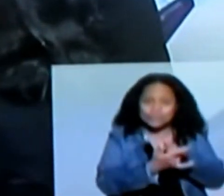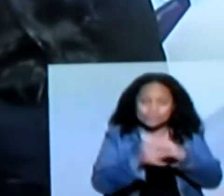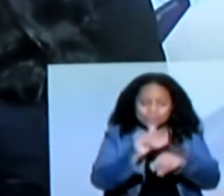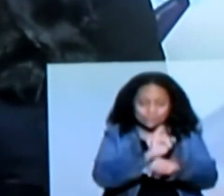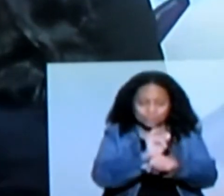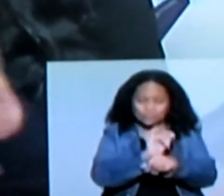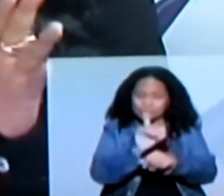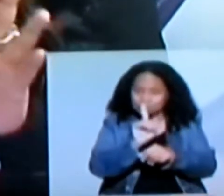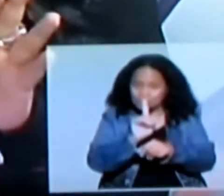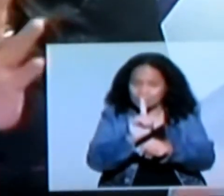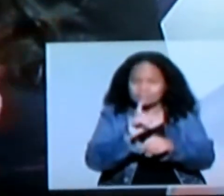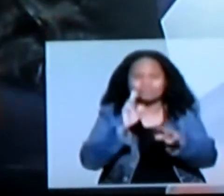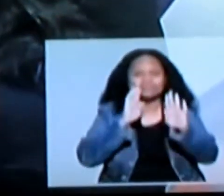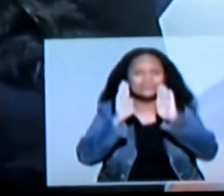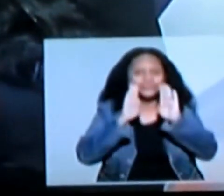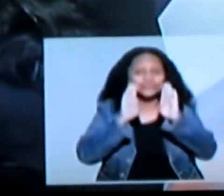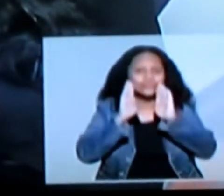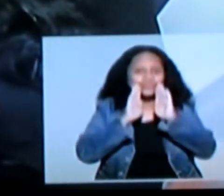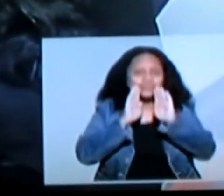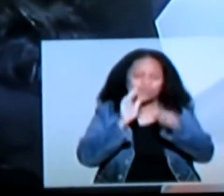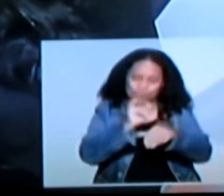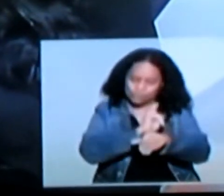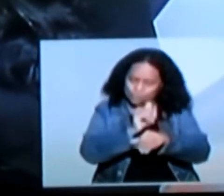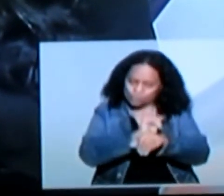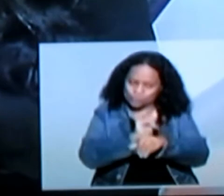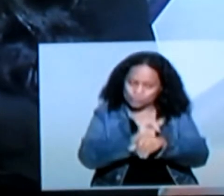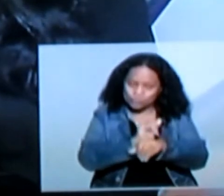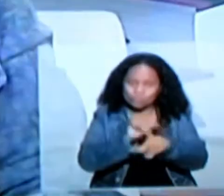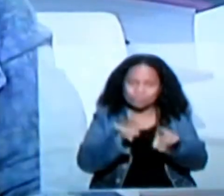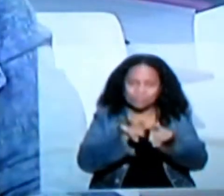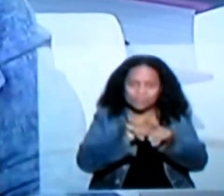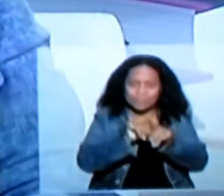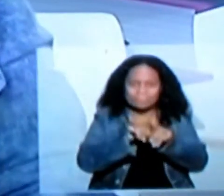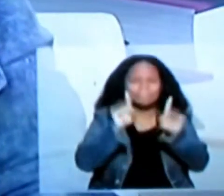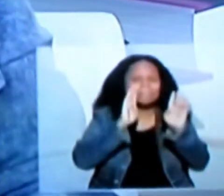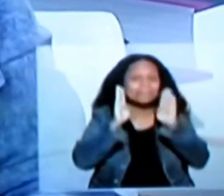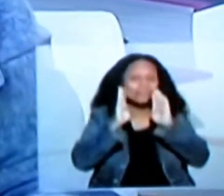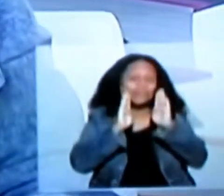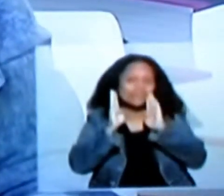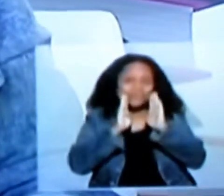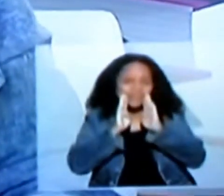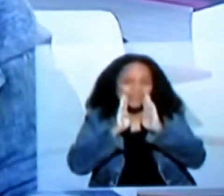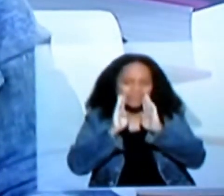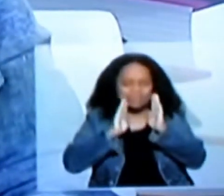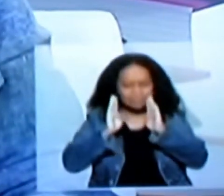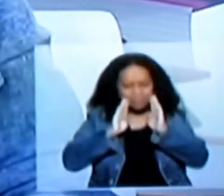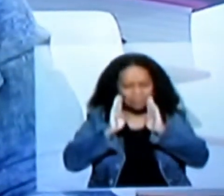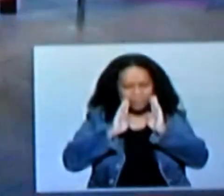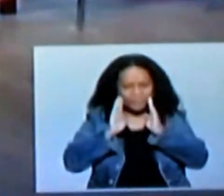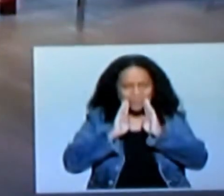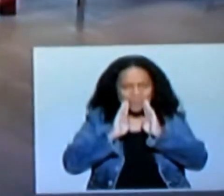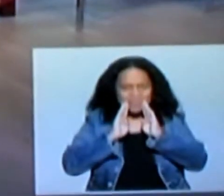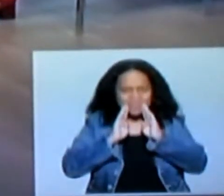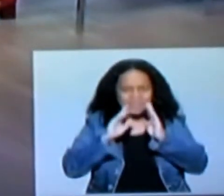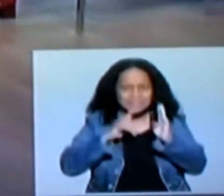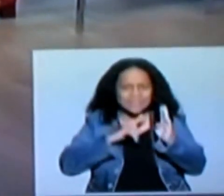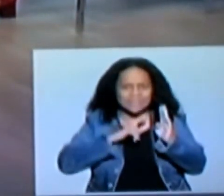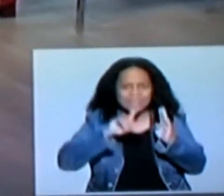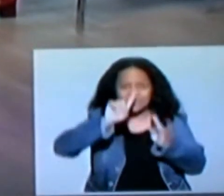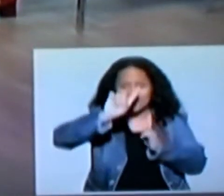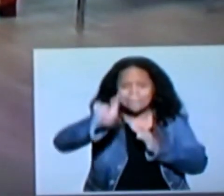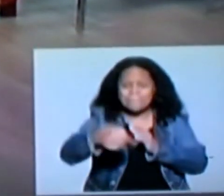rede social que não foi no YouTube, foi no Facebook. Foi no YouTube, mas eu postei também no Facebook. E aí, no